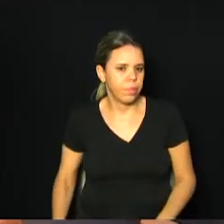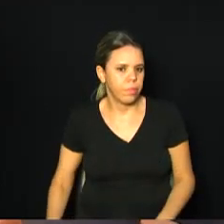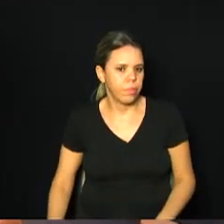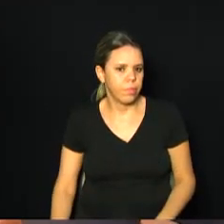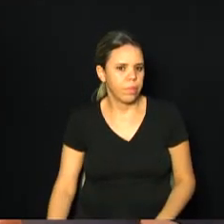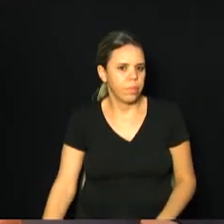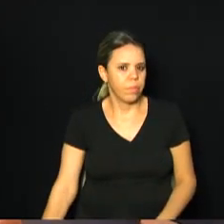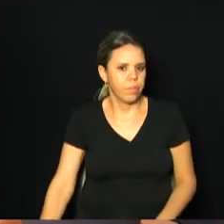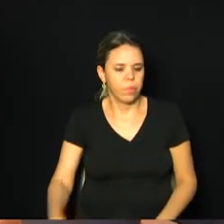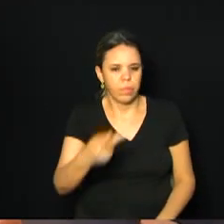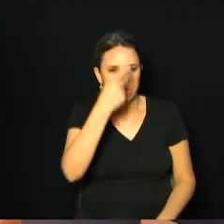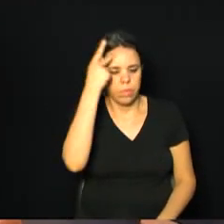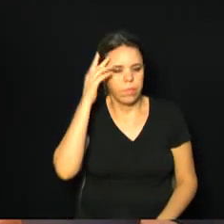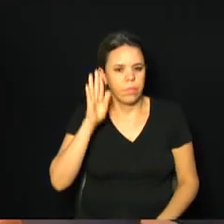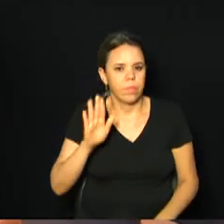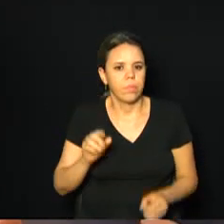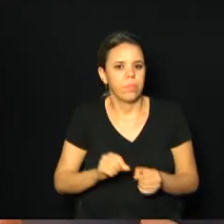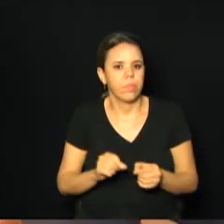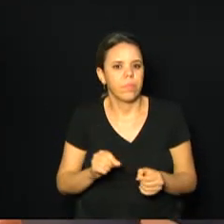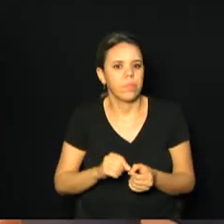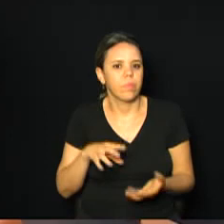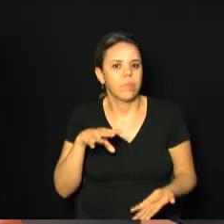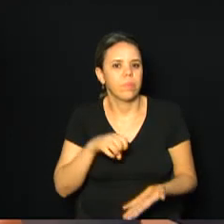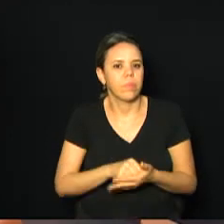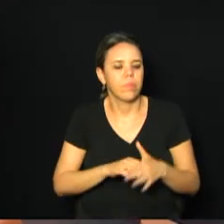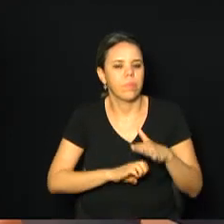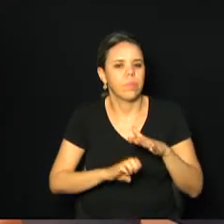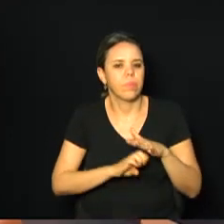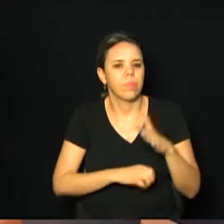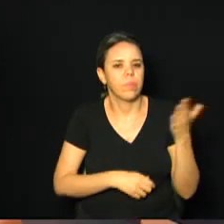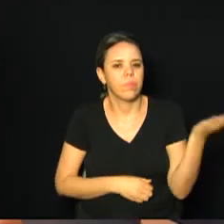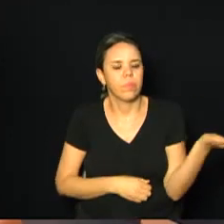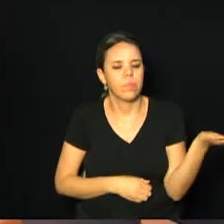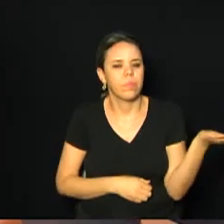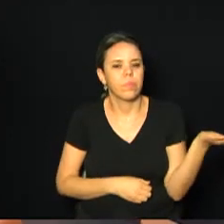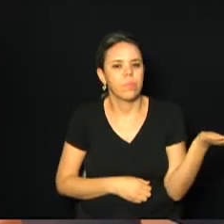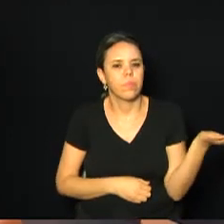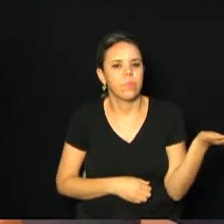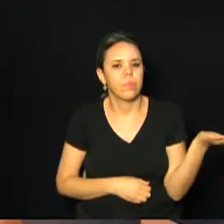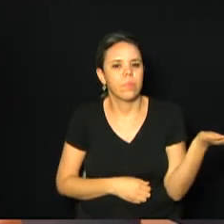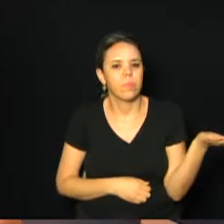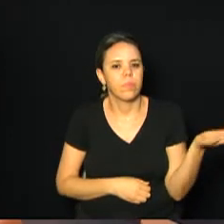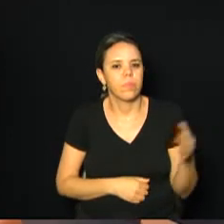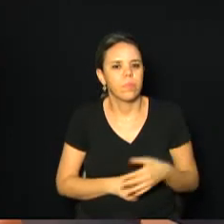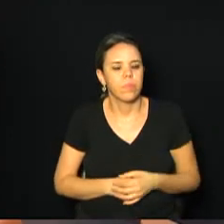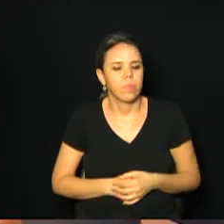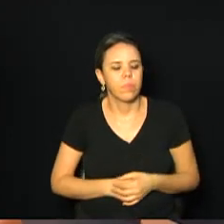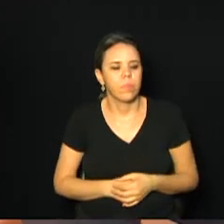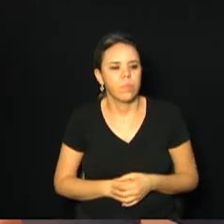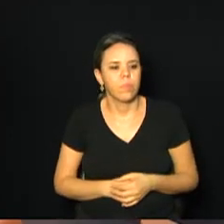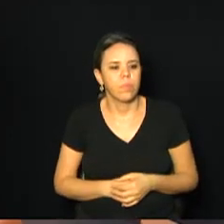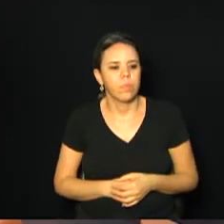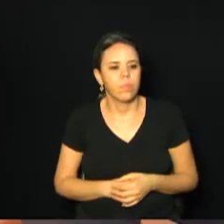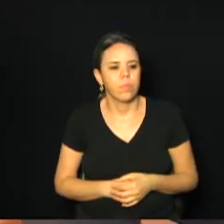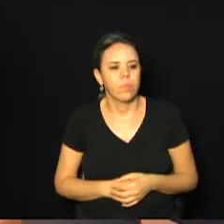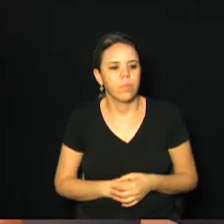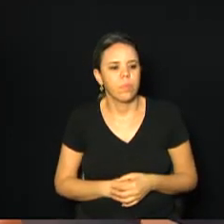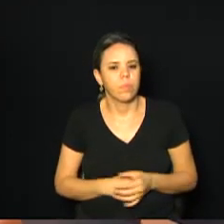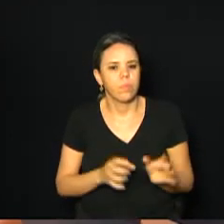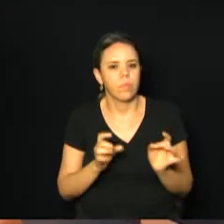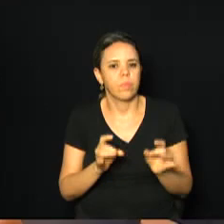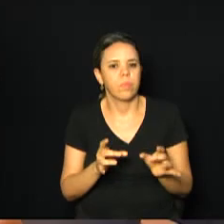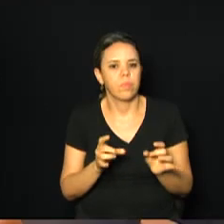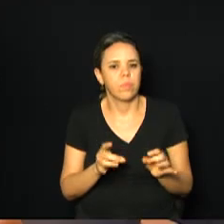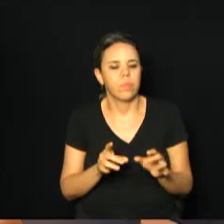candidato político lá, pegou lá o cadastro lá da empresa lá para mandar santinho. Isso é uma venda de dados, não